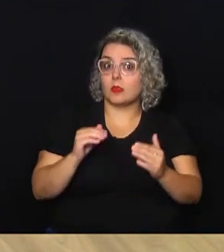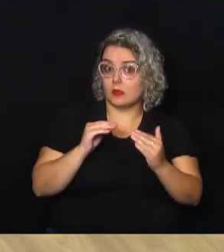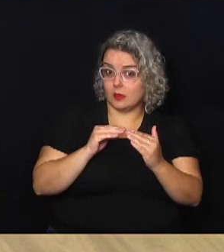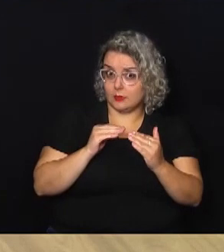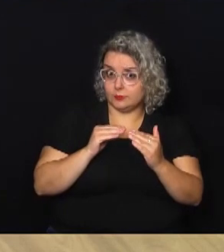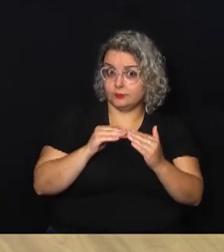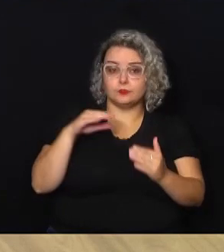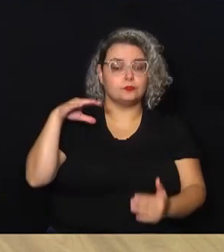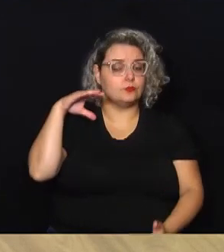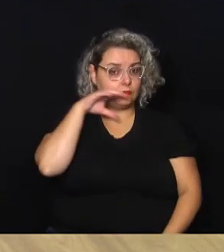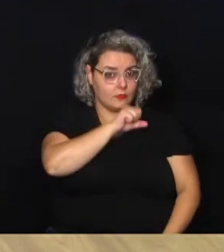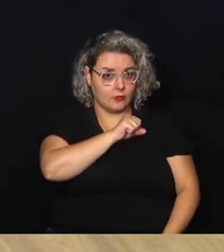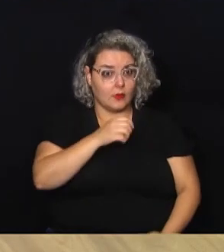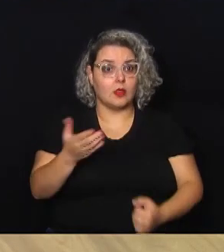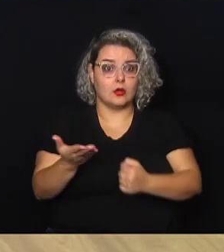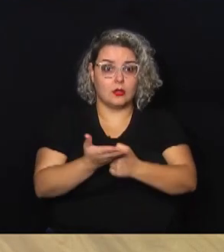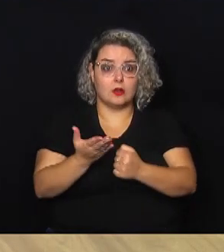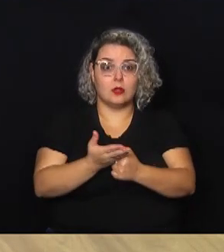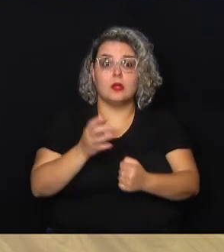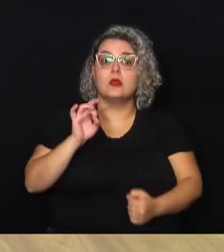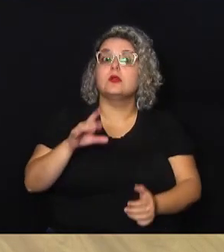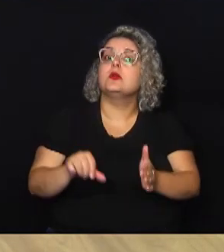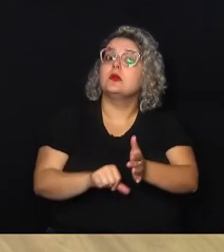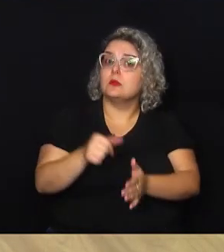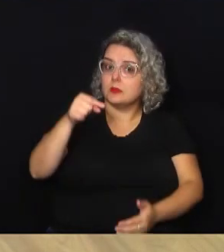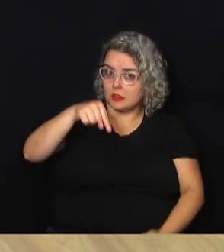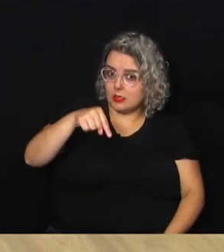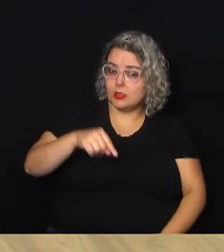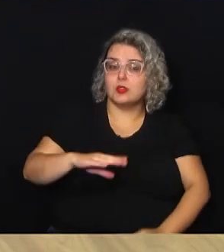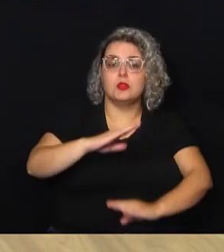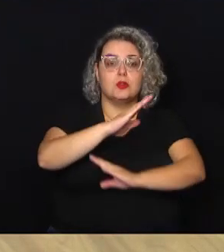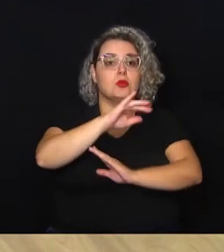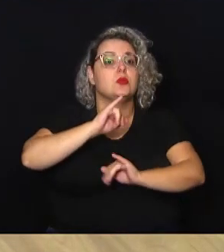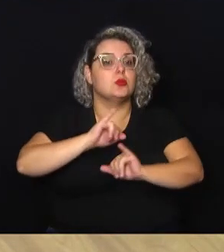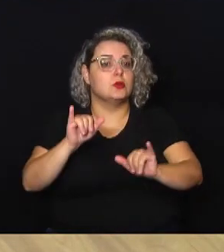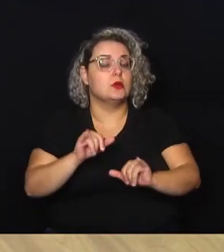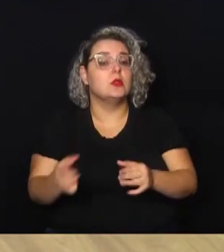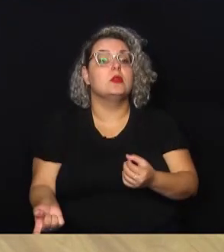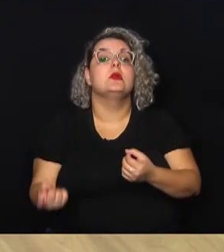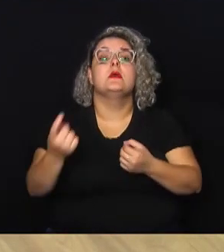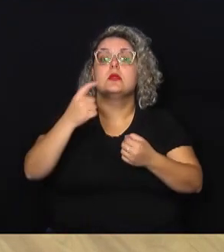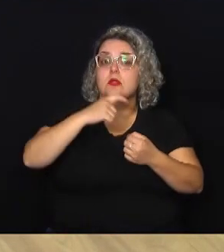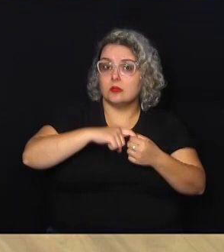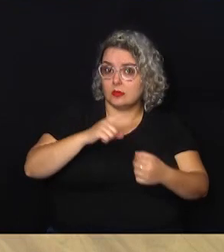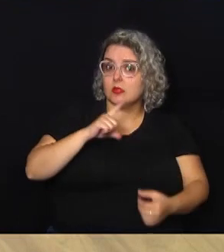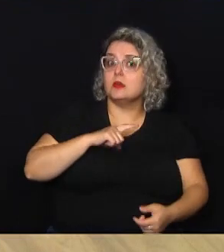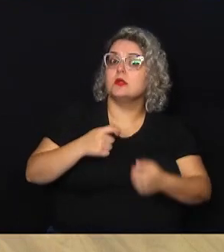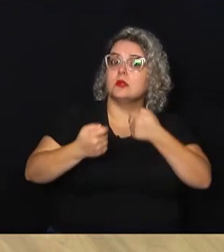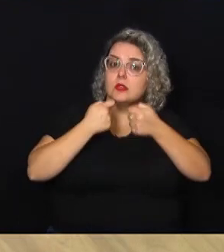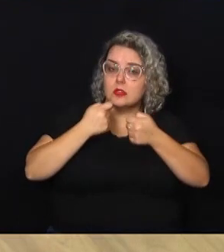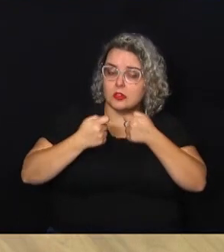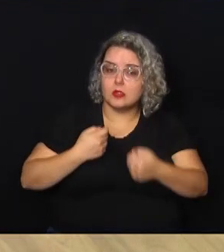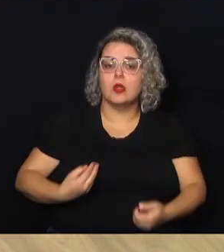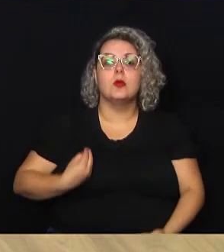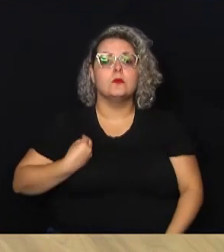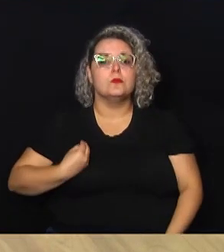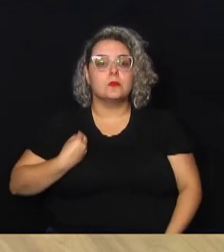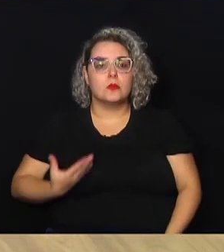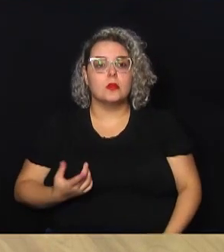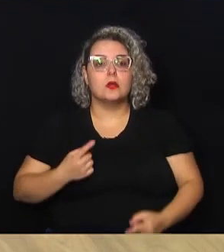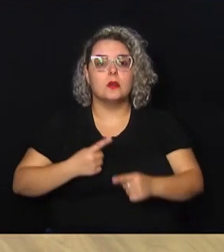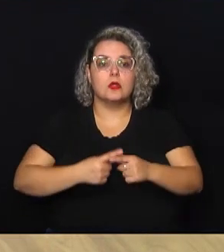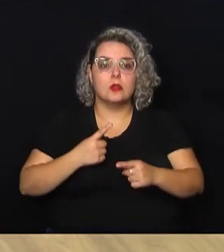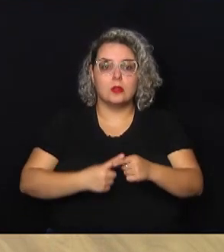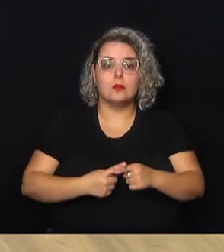rápido intervalo é só o primeiro aqui no nosso Câmara notícia e na volta tem entrevista ao vivo porque